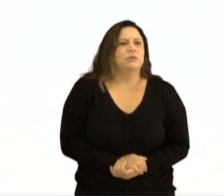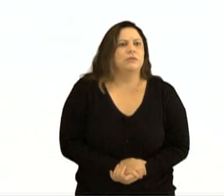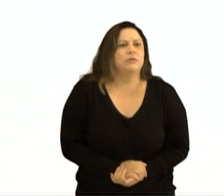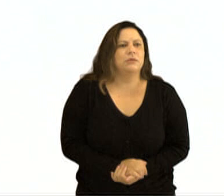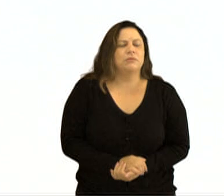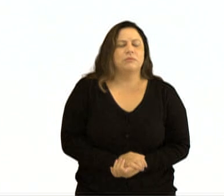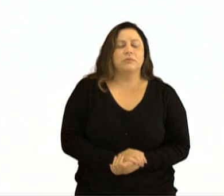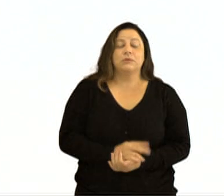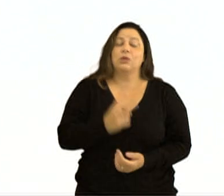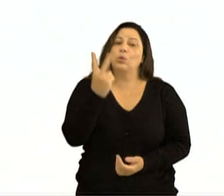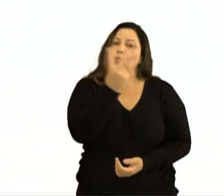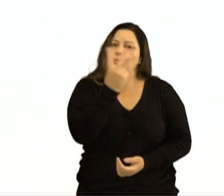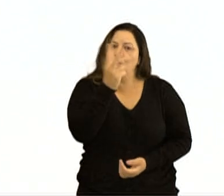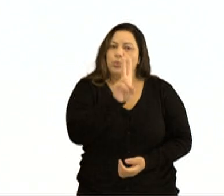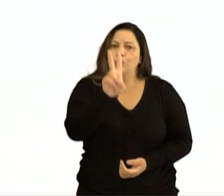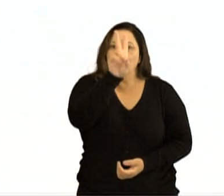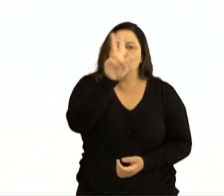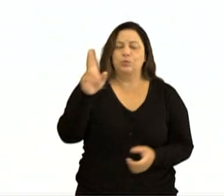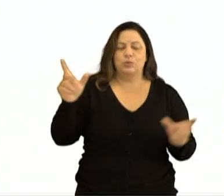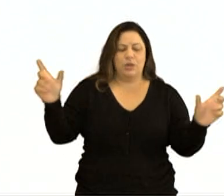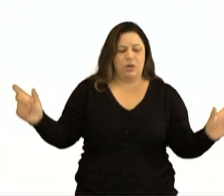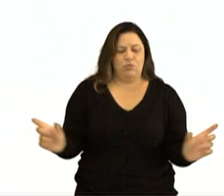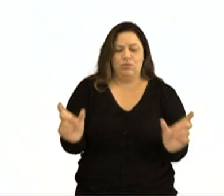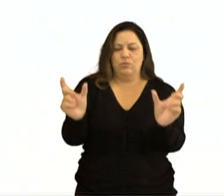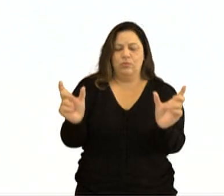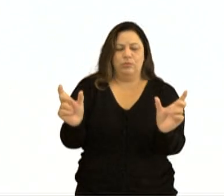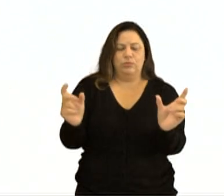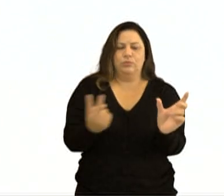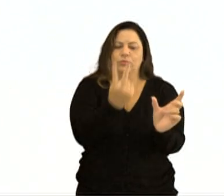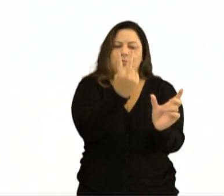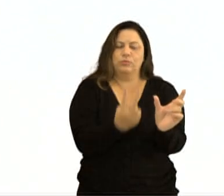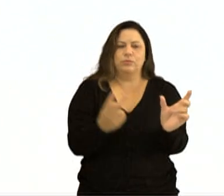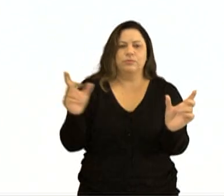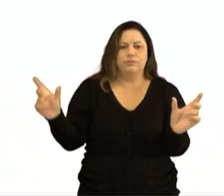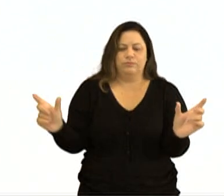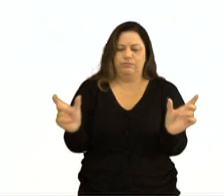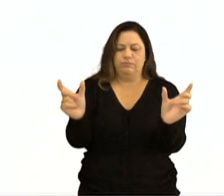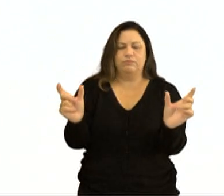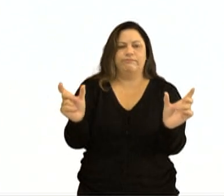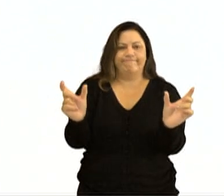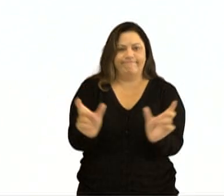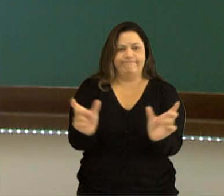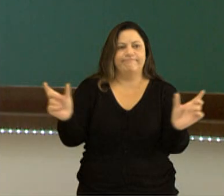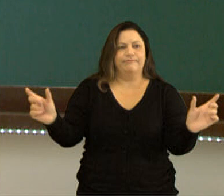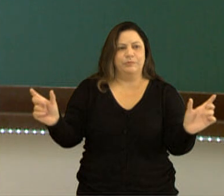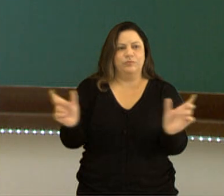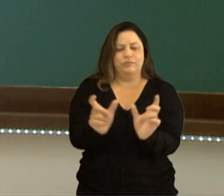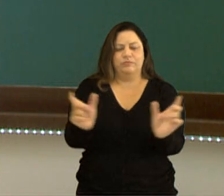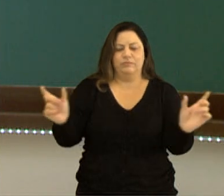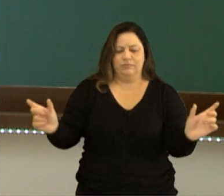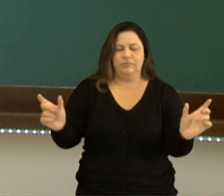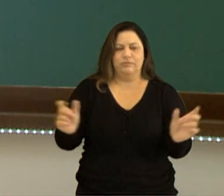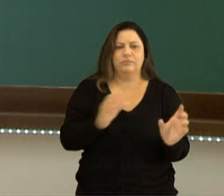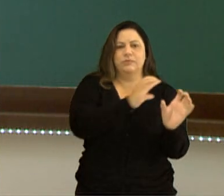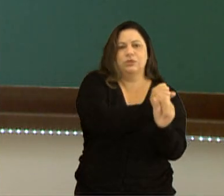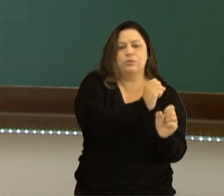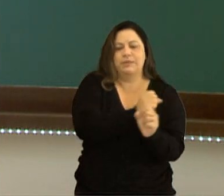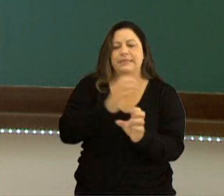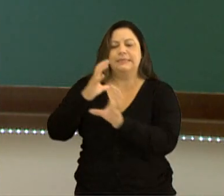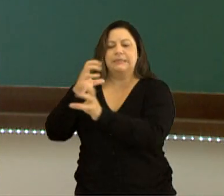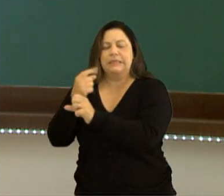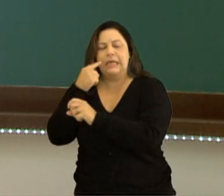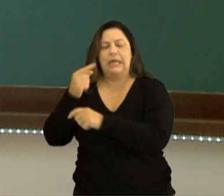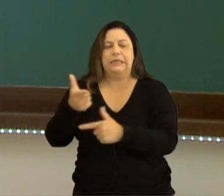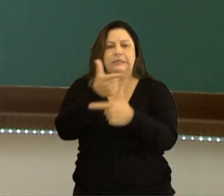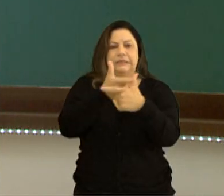valores centrais daí. Então, daí o que eu vou ter que fazer? Tirar a média aritmética entre os dois. Somo esse mais esse e